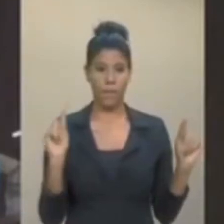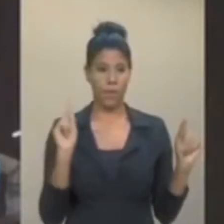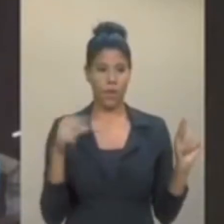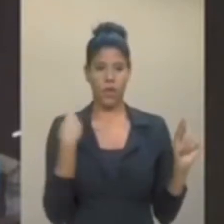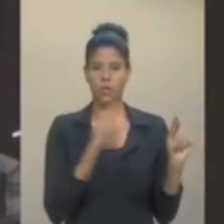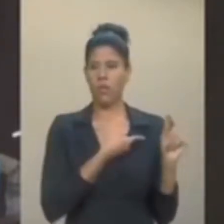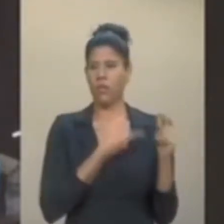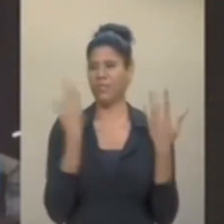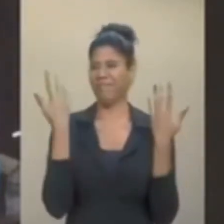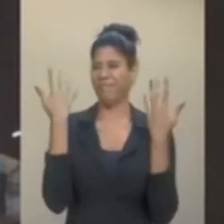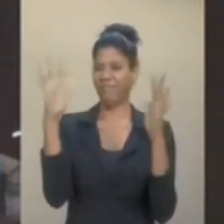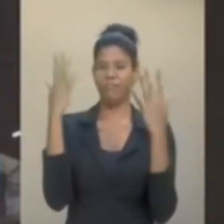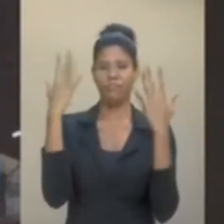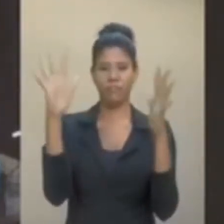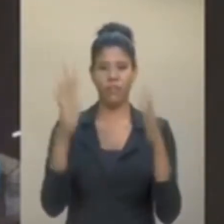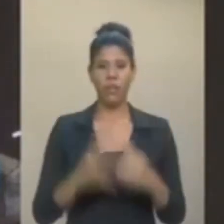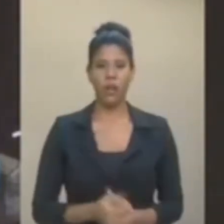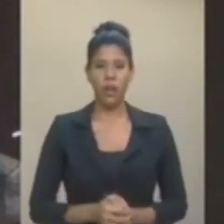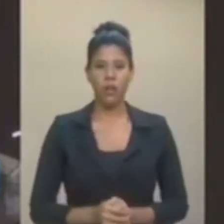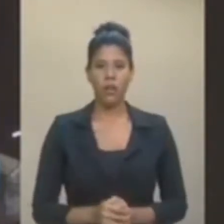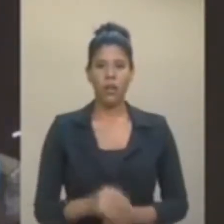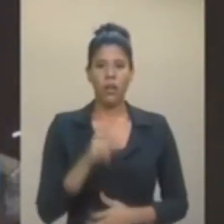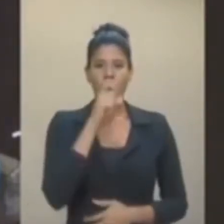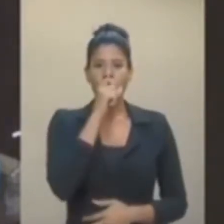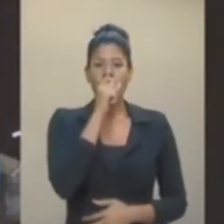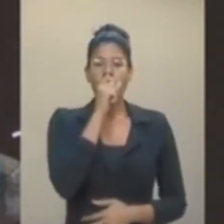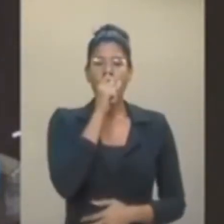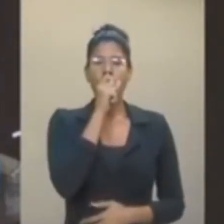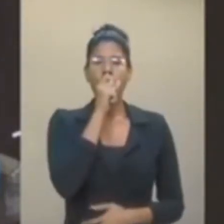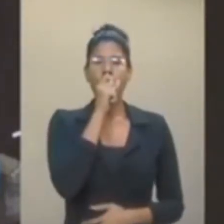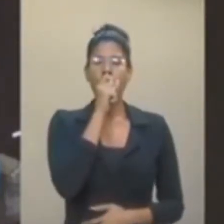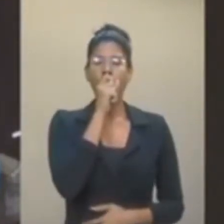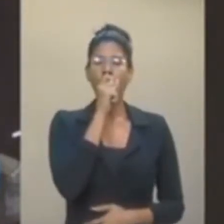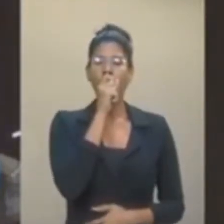homenagem. Daqui a 2 dias,